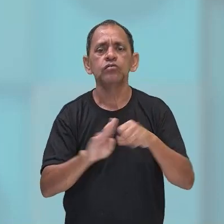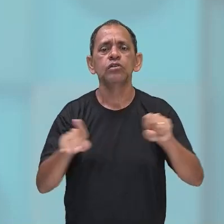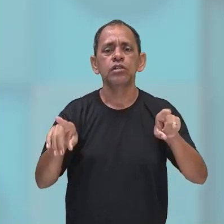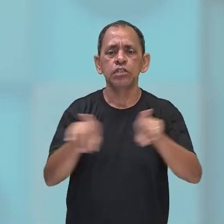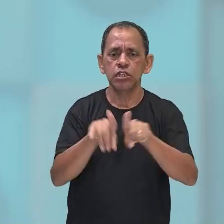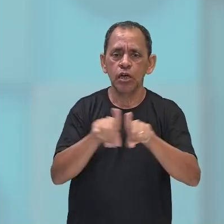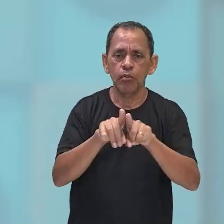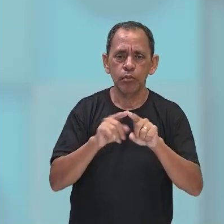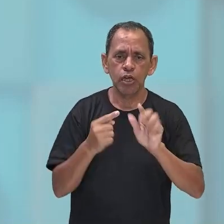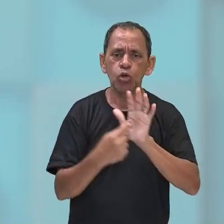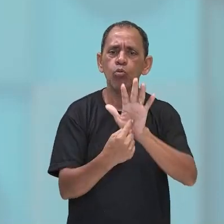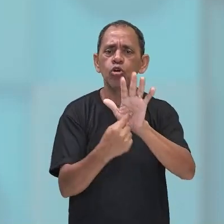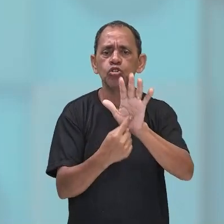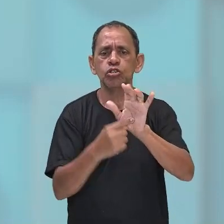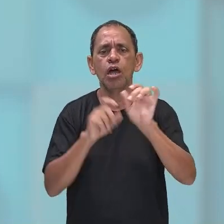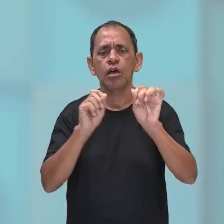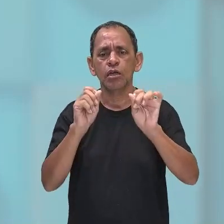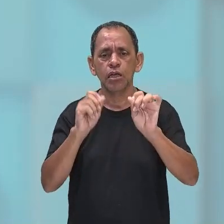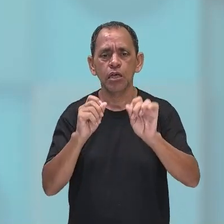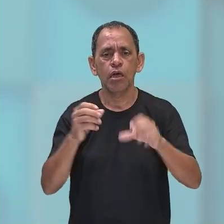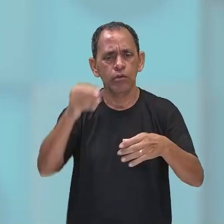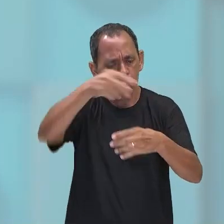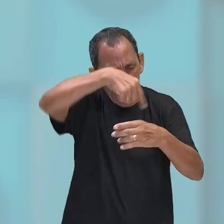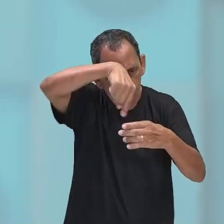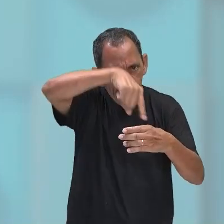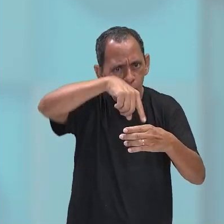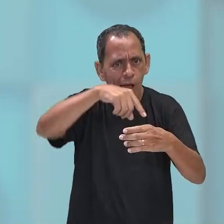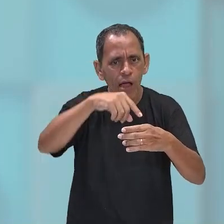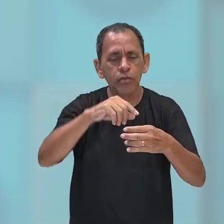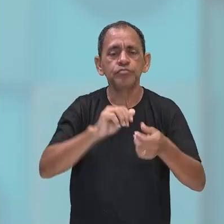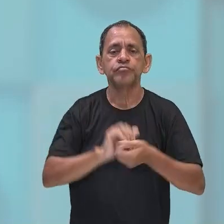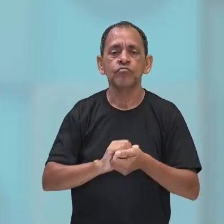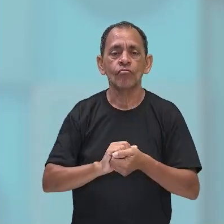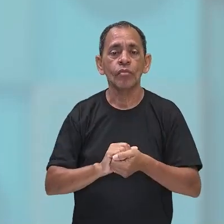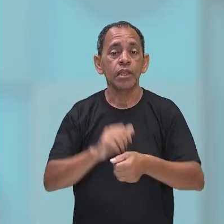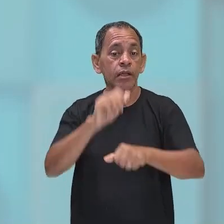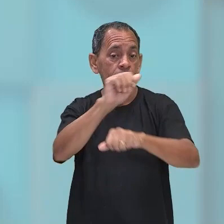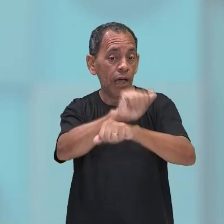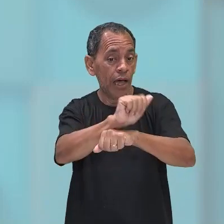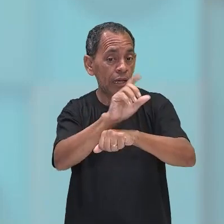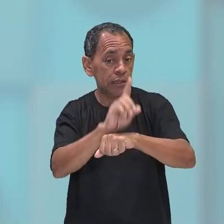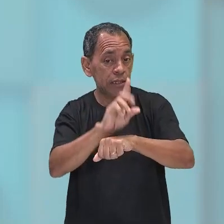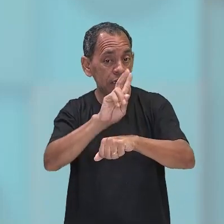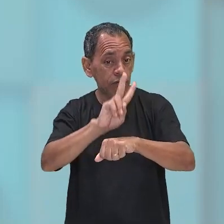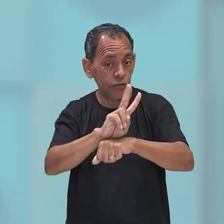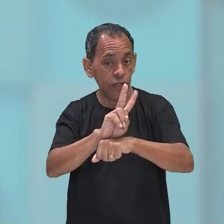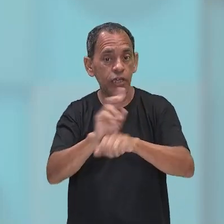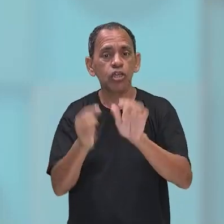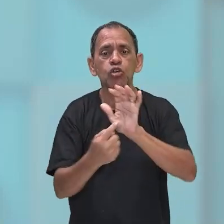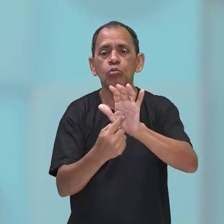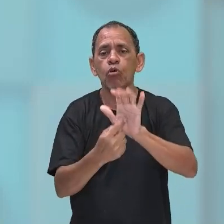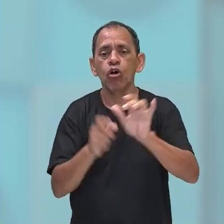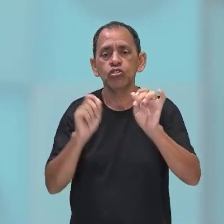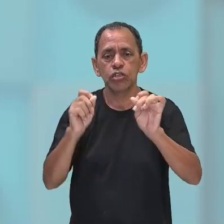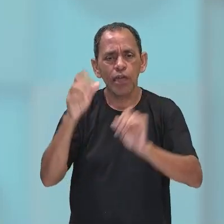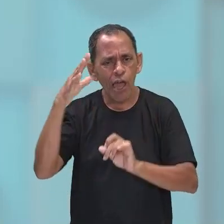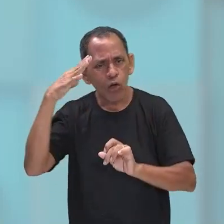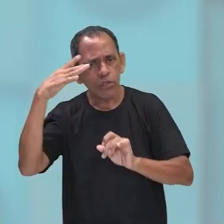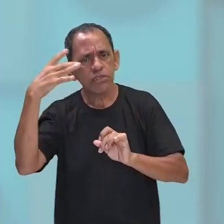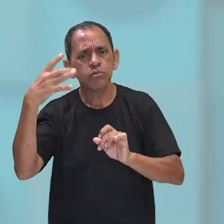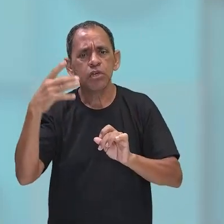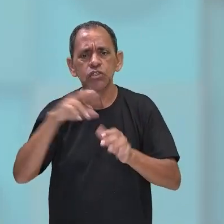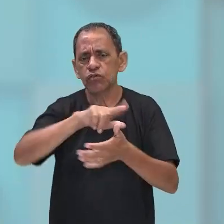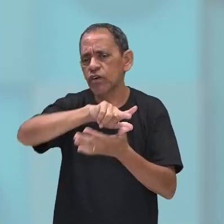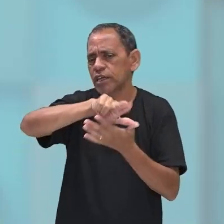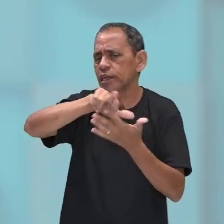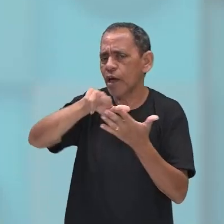esse núcleo, ok? Esse substantivo. O adjunto adverbial, um termo que traz circunstâncias, ok? Diversas,